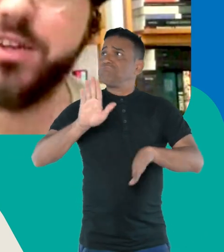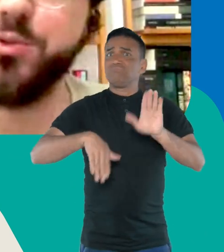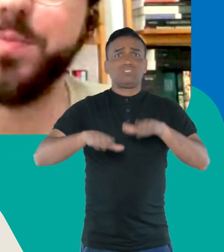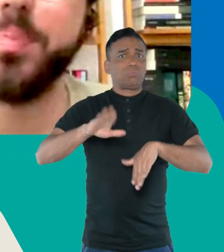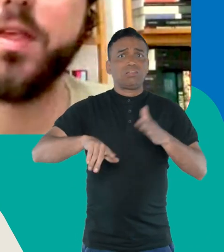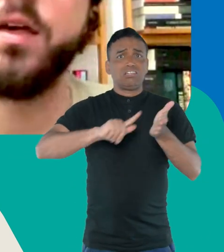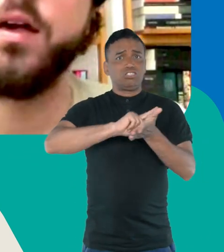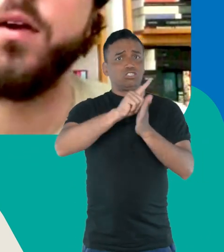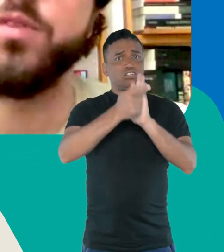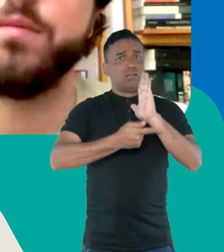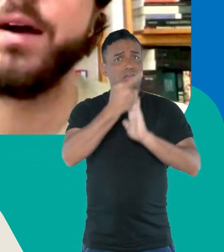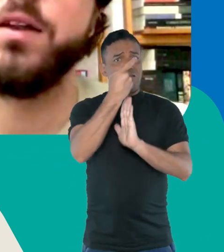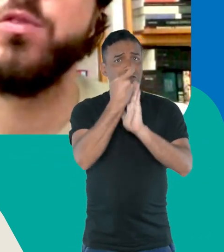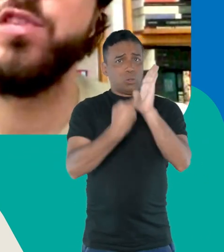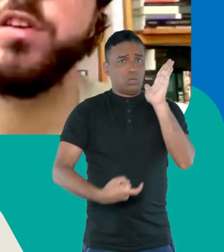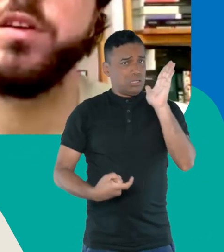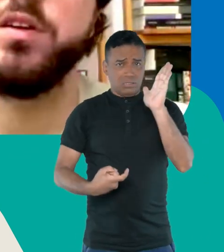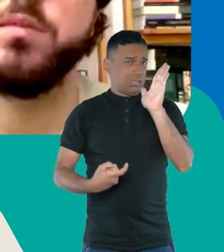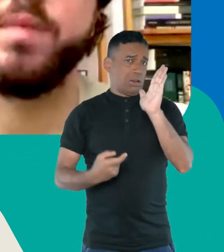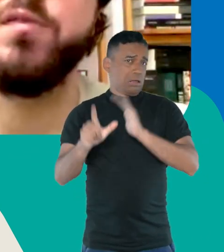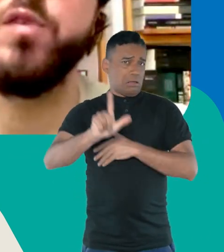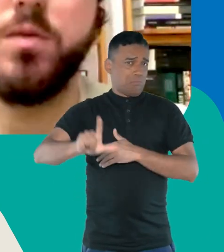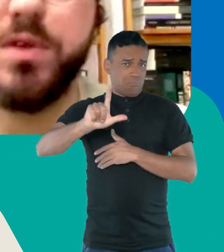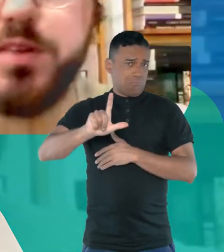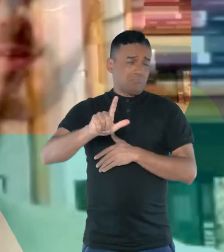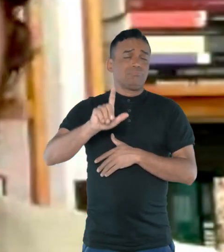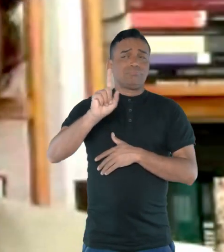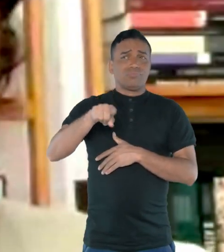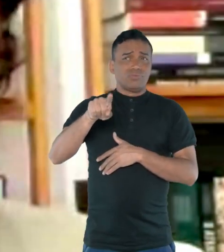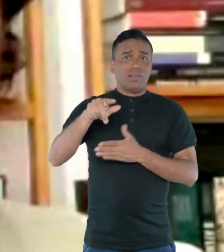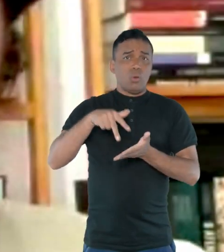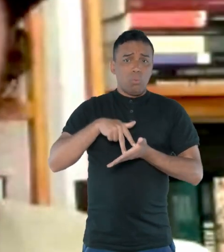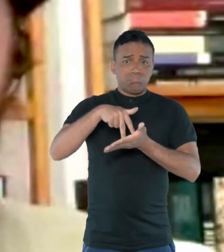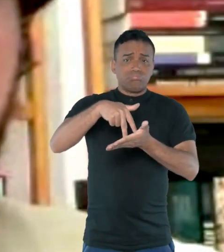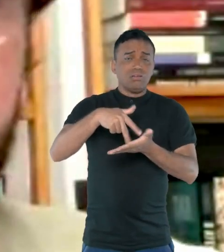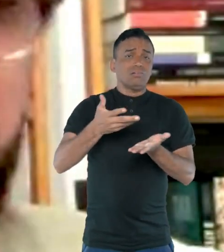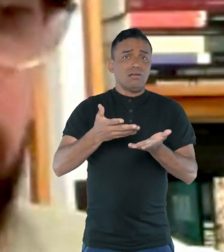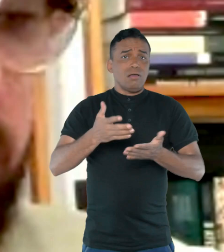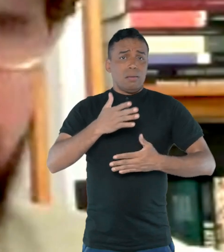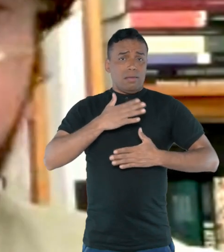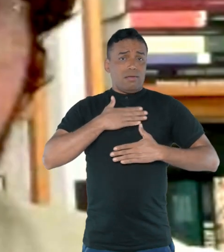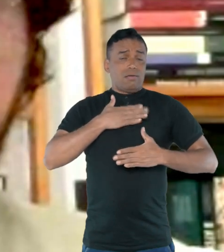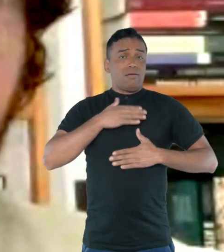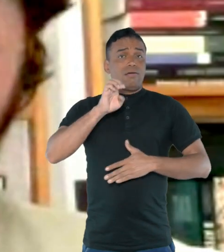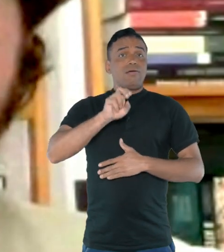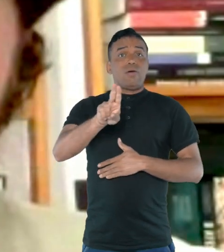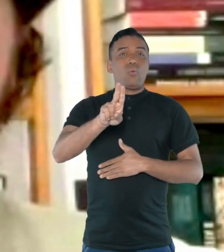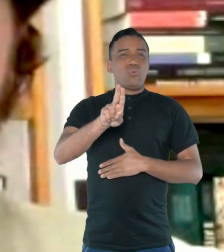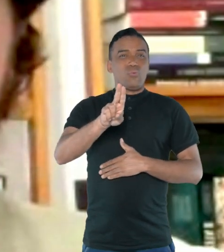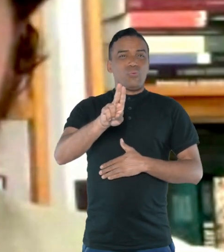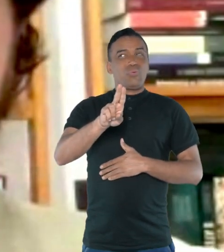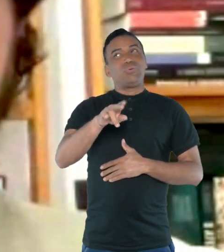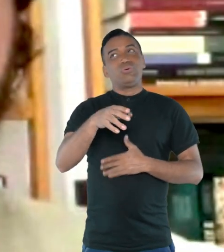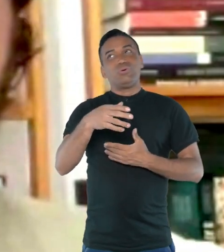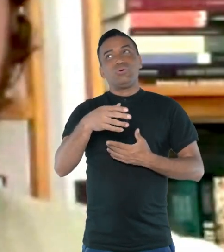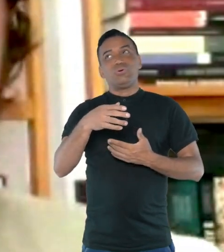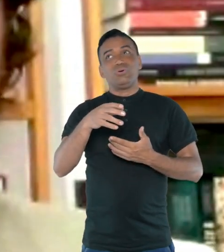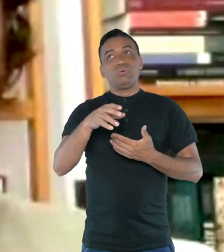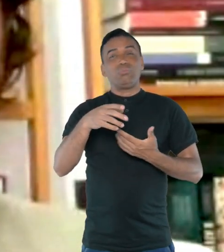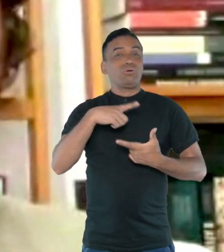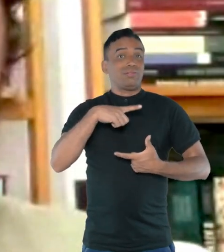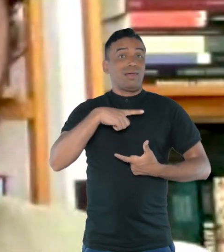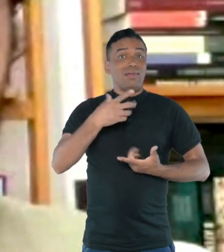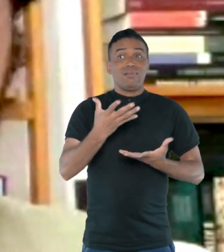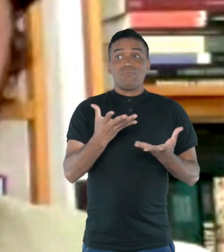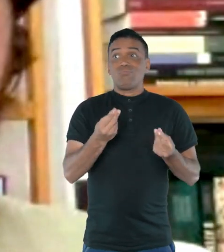independentemente do gênero, é um trabalho de performance do próprio eu, no sentido de que há muito de